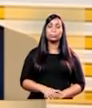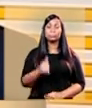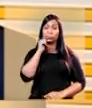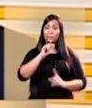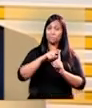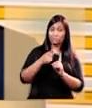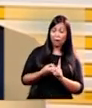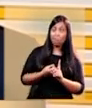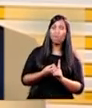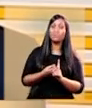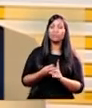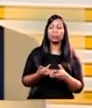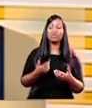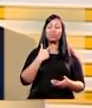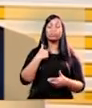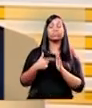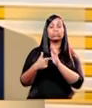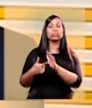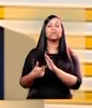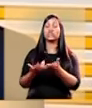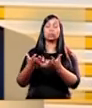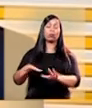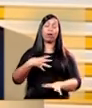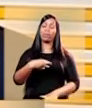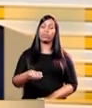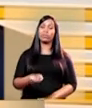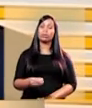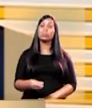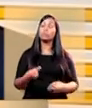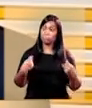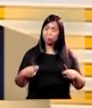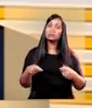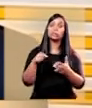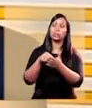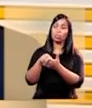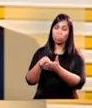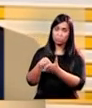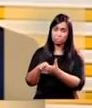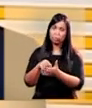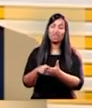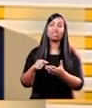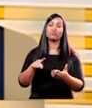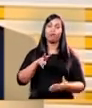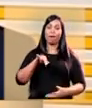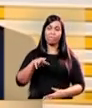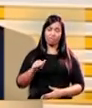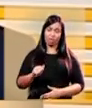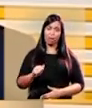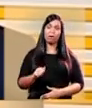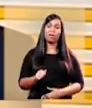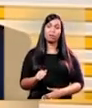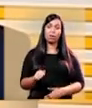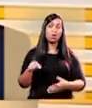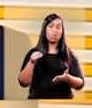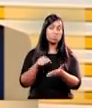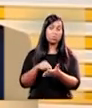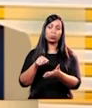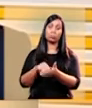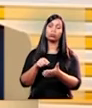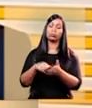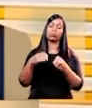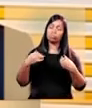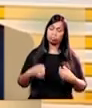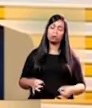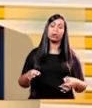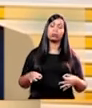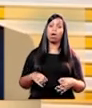uma mulher grávida que manifesta o desejo de não ter o filho, isso deve ser comunicado para a Vara da Infância e Juventude. É uma notificação